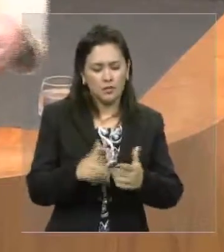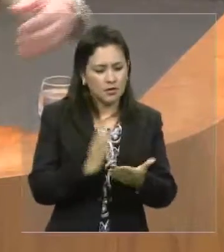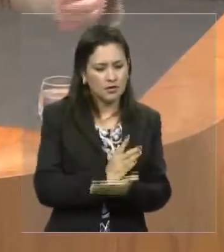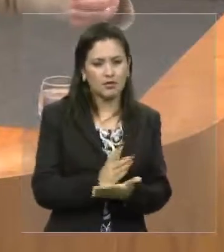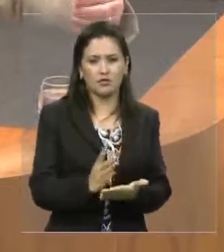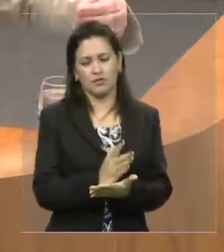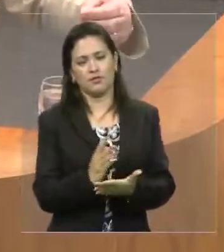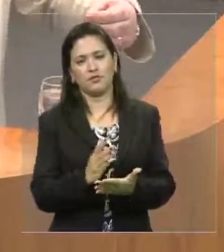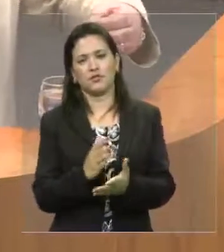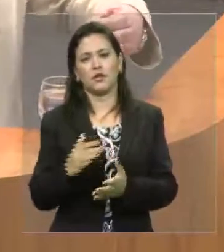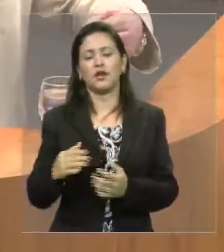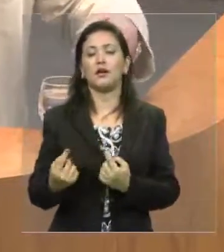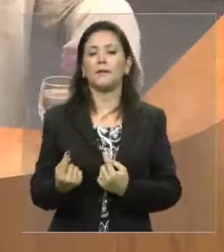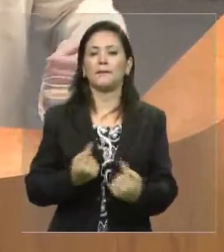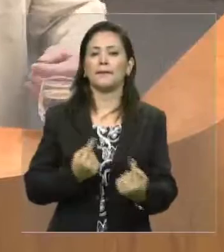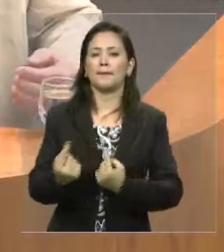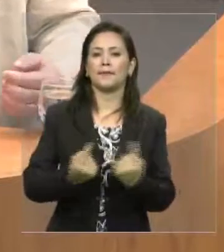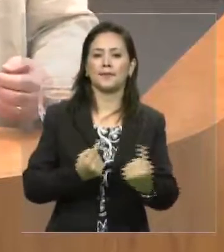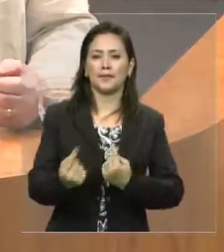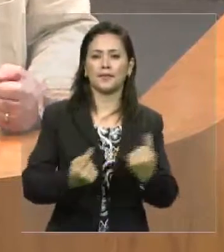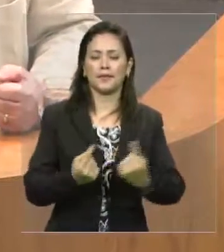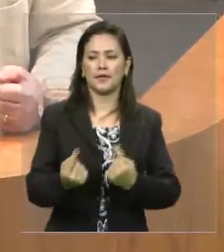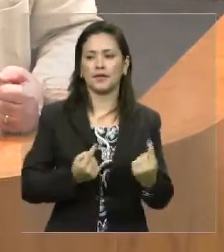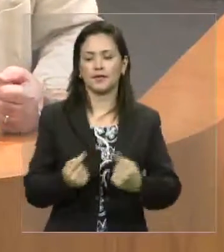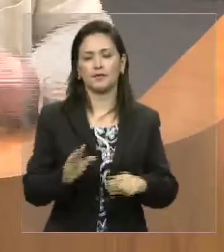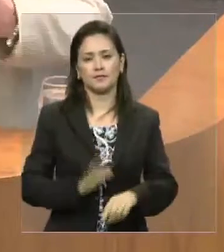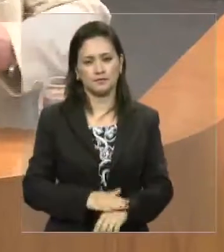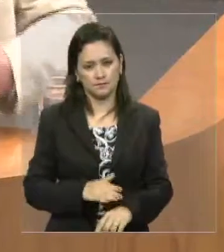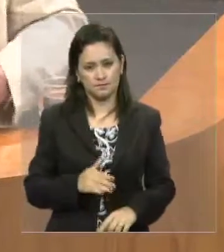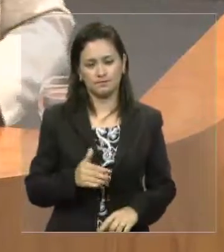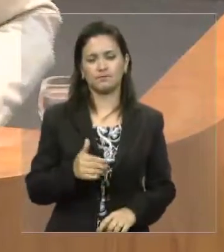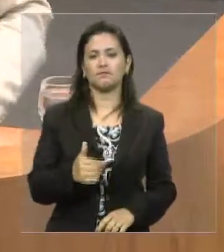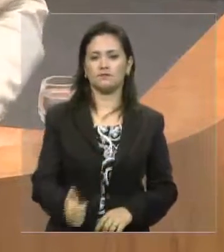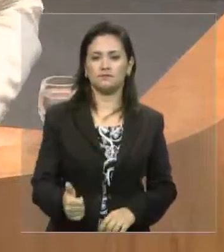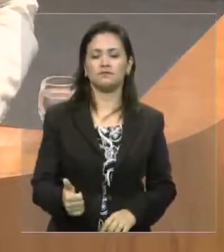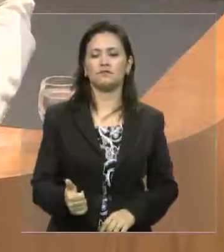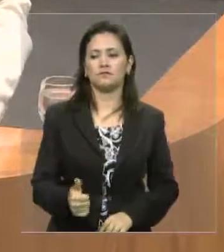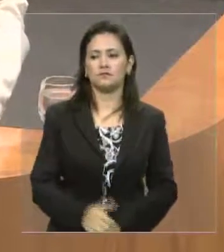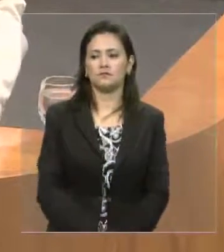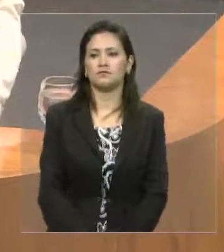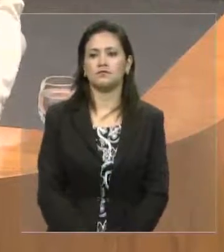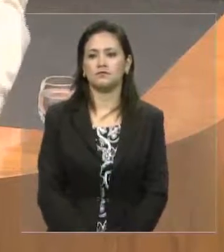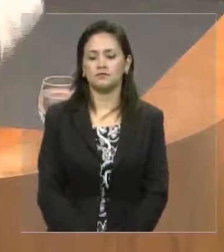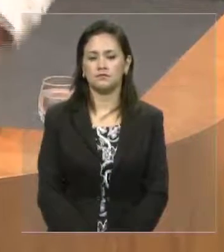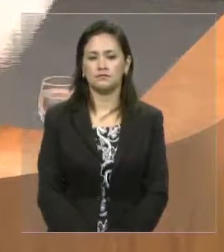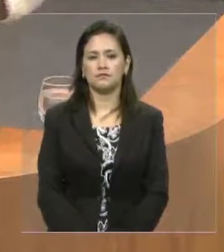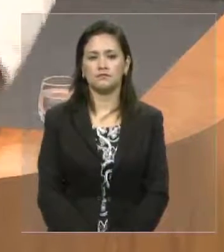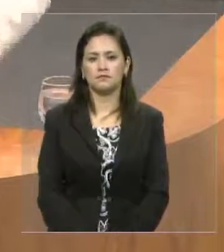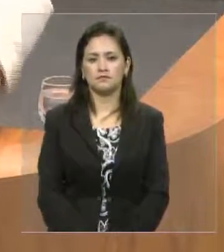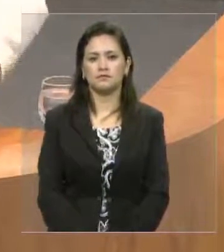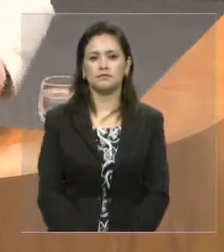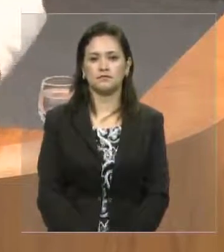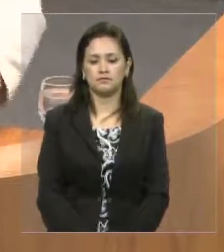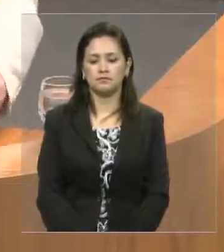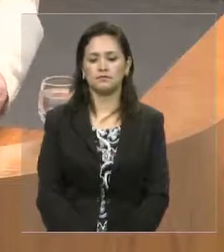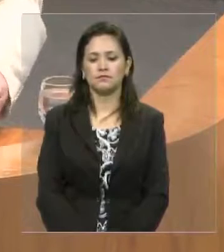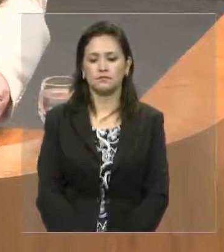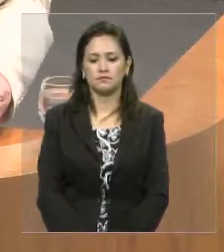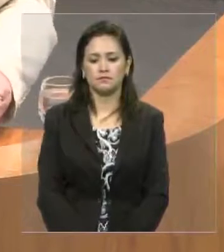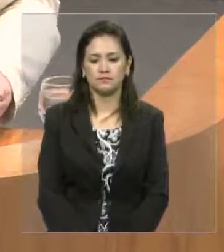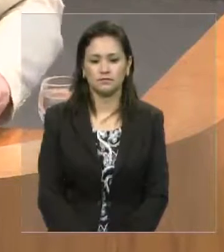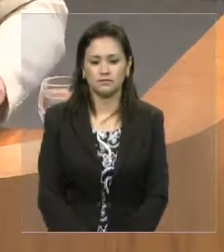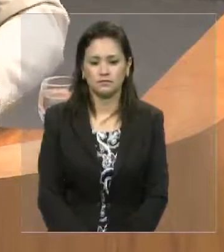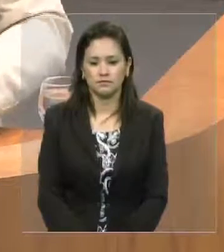mobilidade está sendo resolvida para e passo dentro da nossa